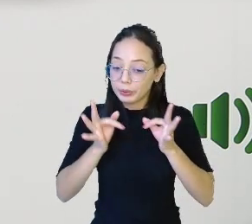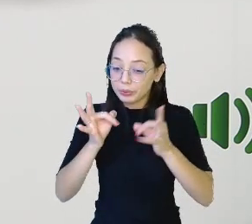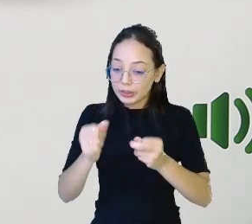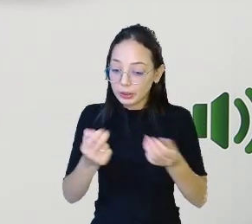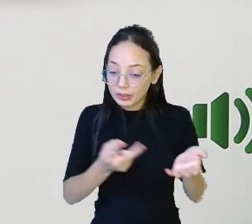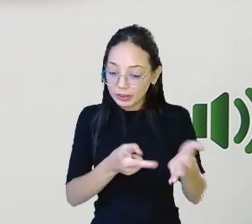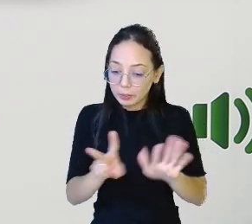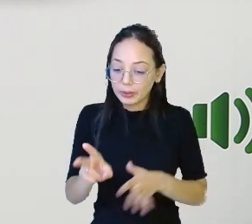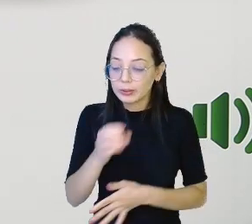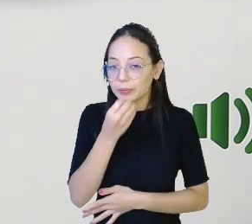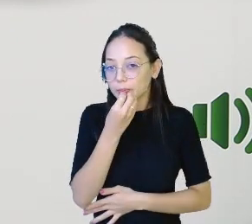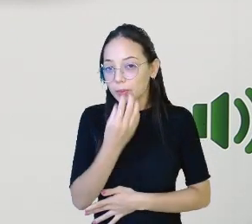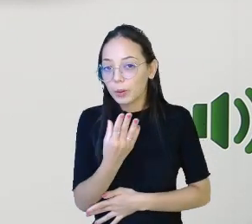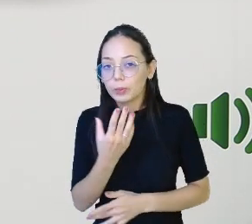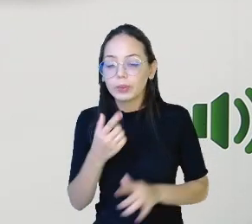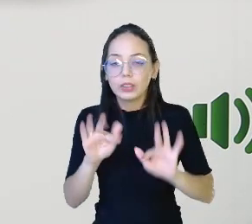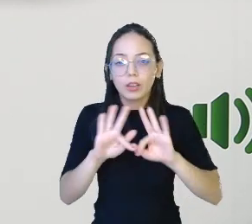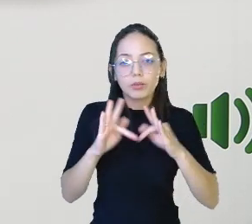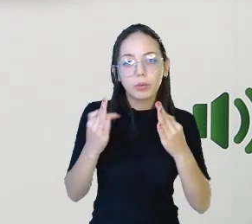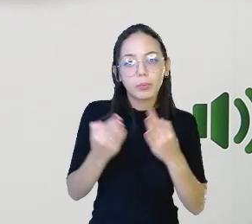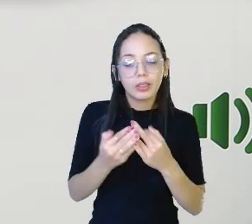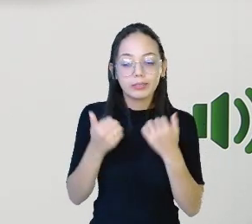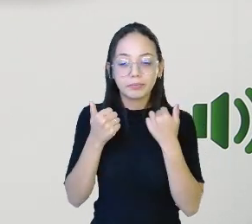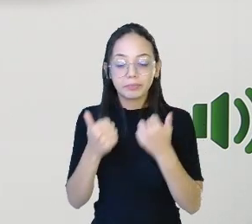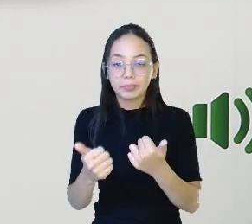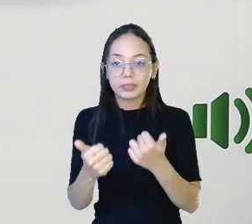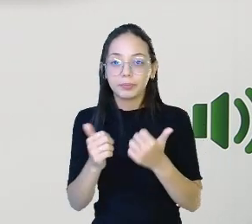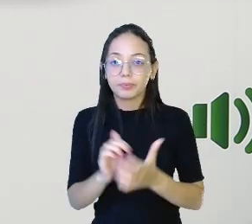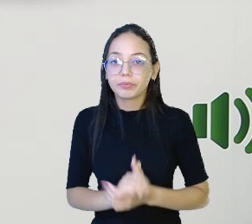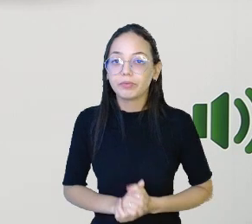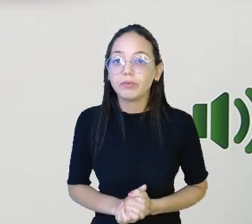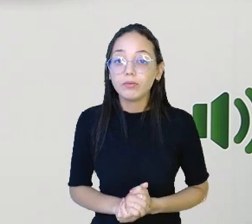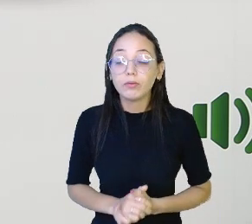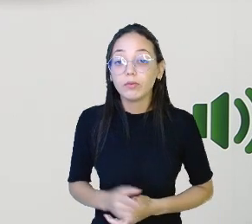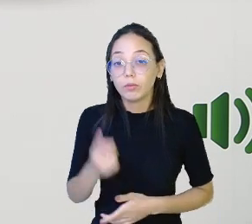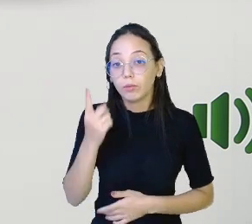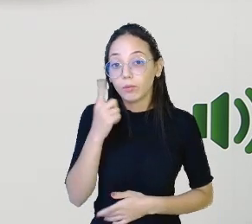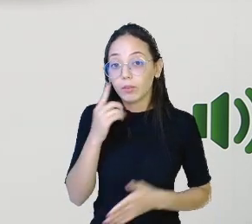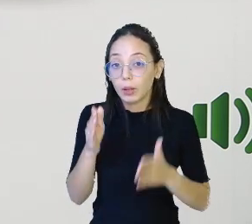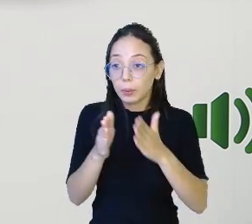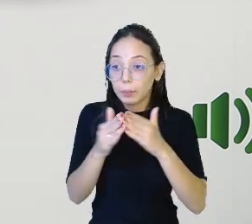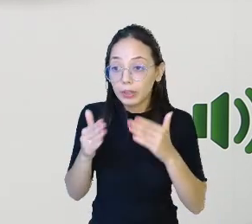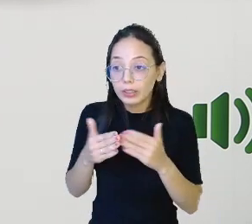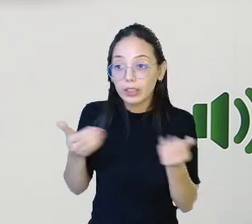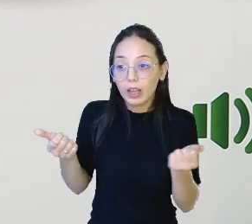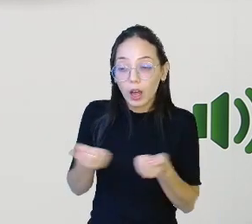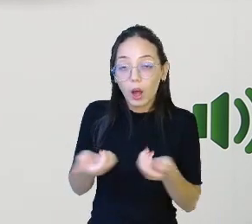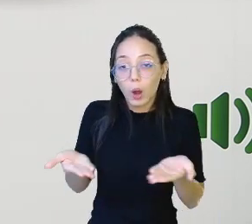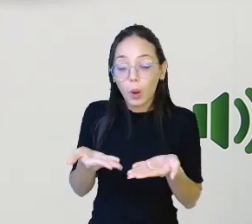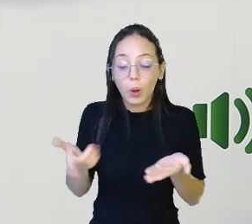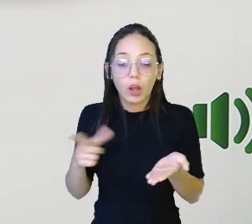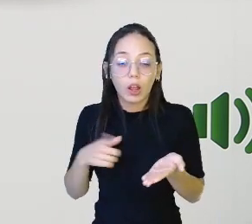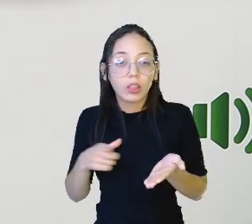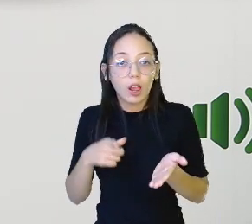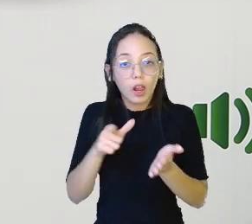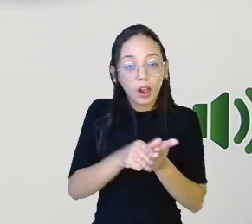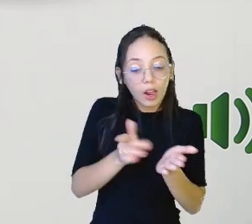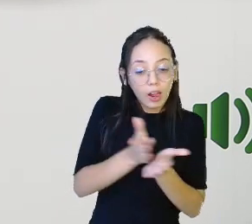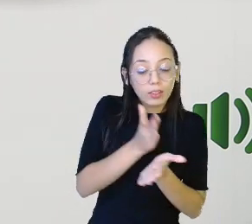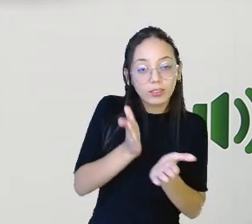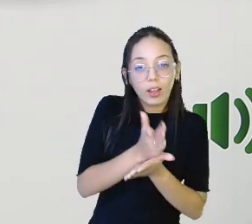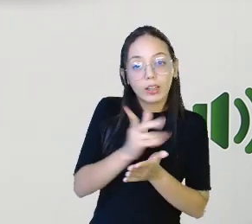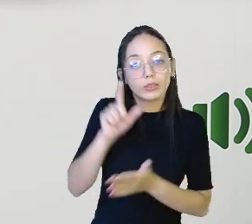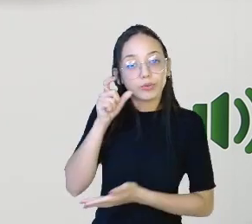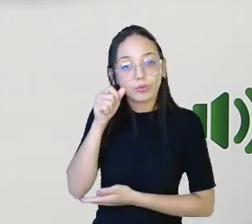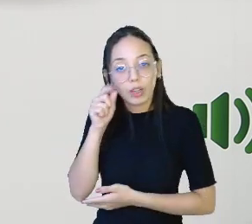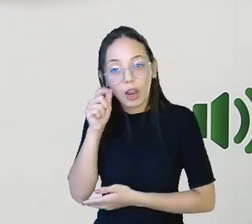sido muito bom e que a tua família esteja bem. Como sempre, eu vou te pedir para ter do teu lado o teu caderno, o teu lápis, a